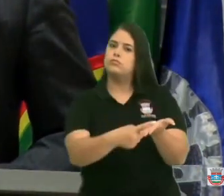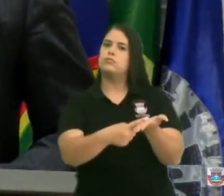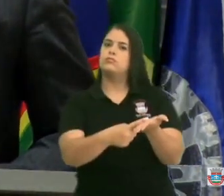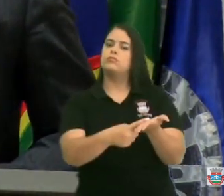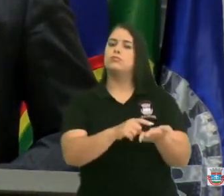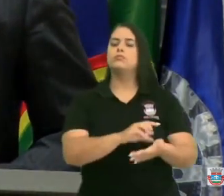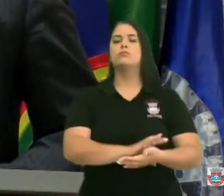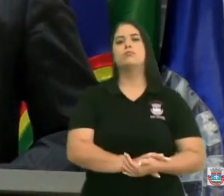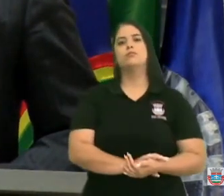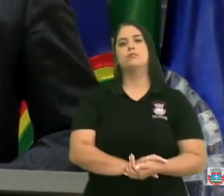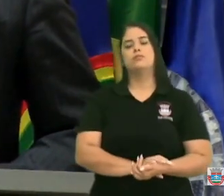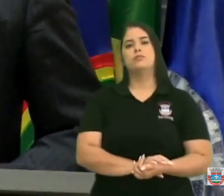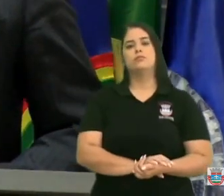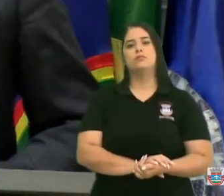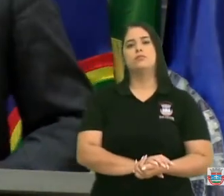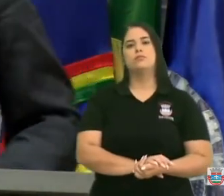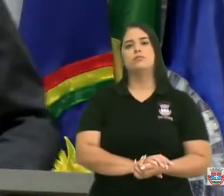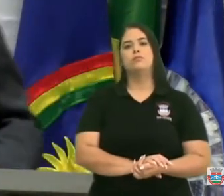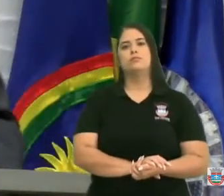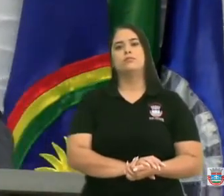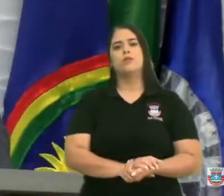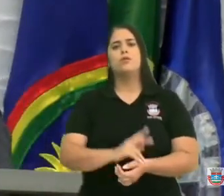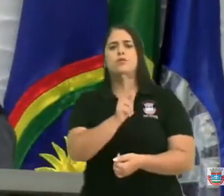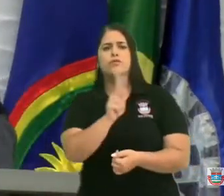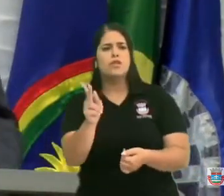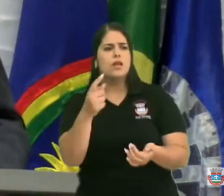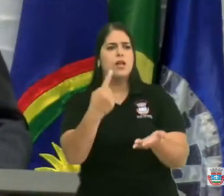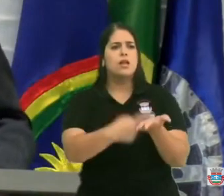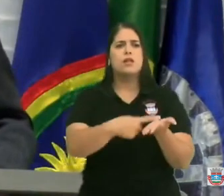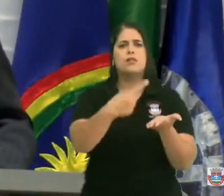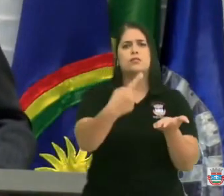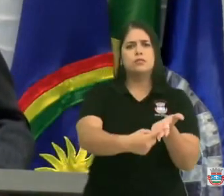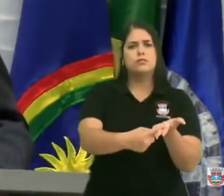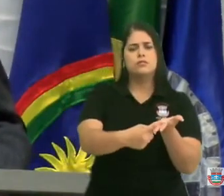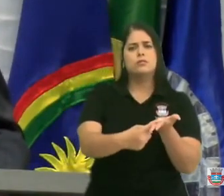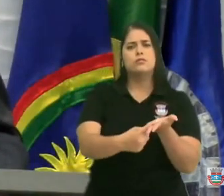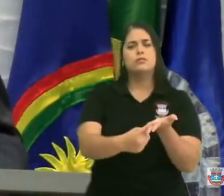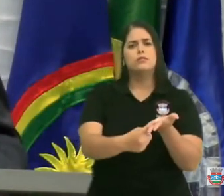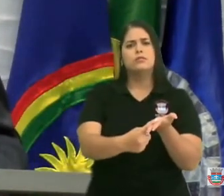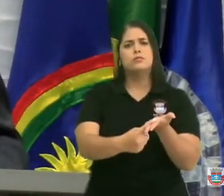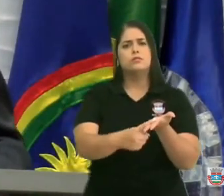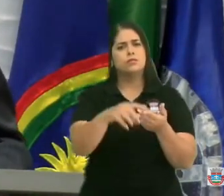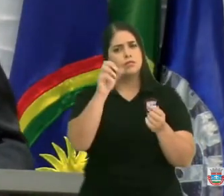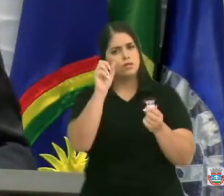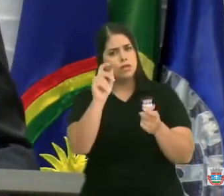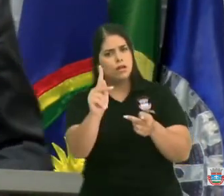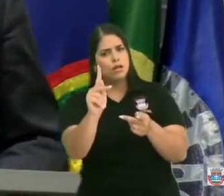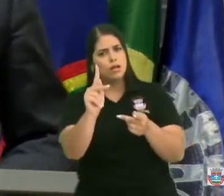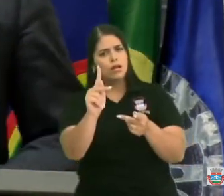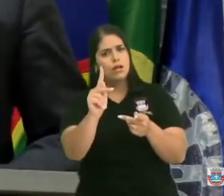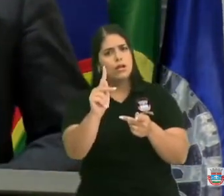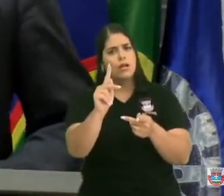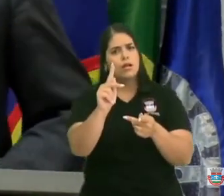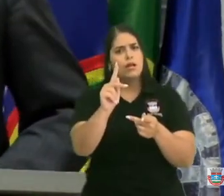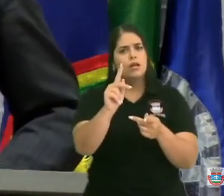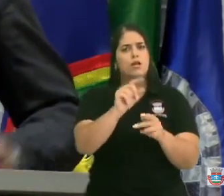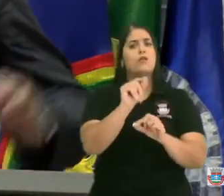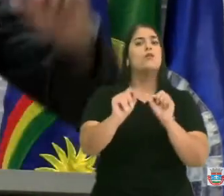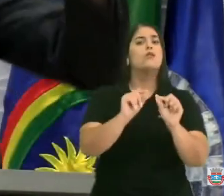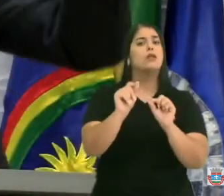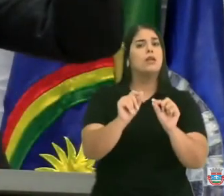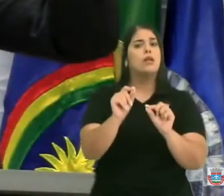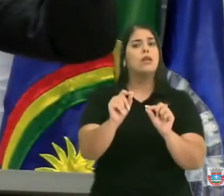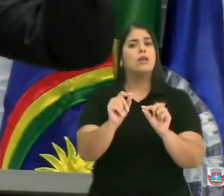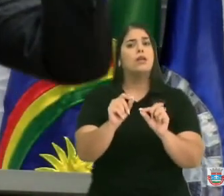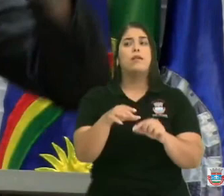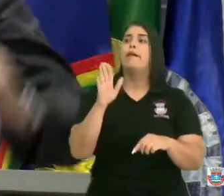contratados. Os professores contratados, tá certo? Que foi uma coisa... Ah, João